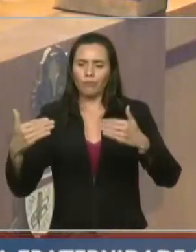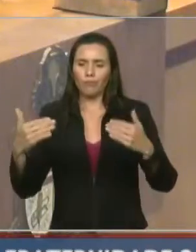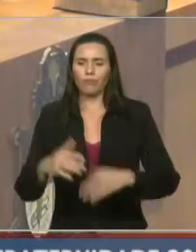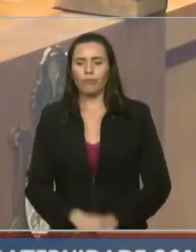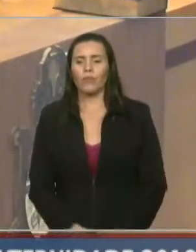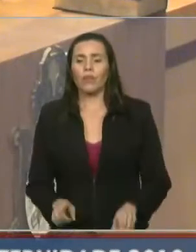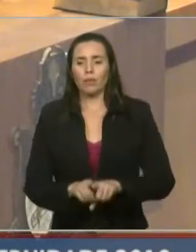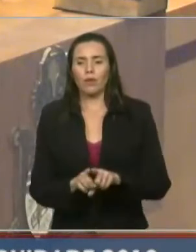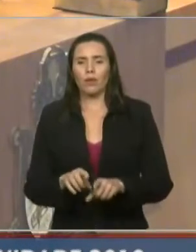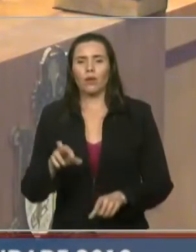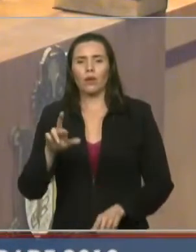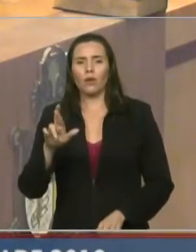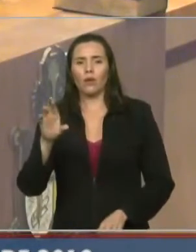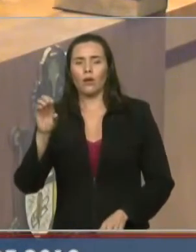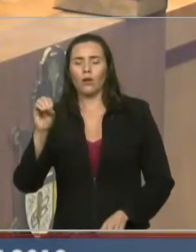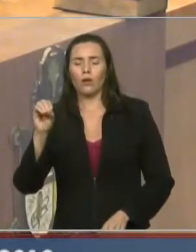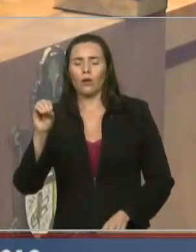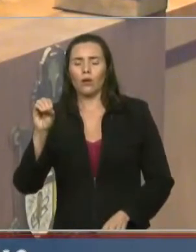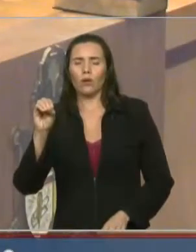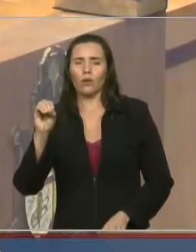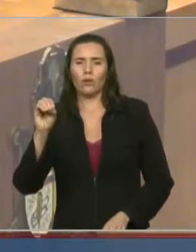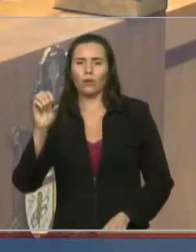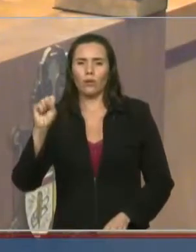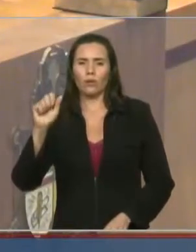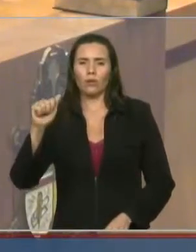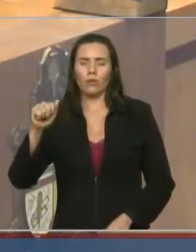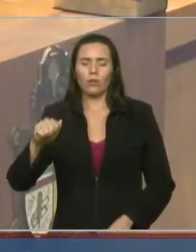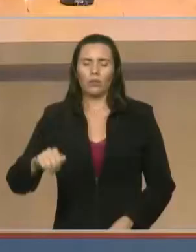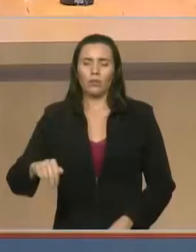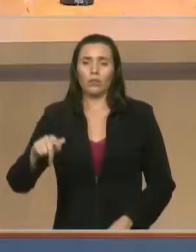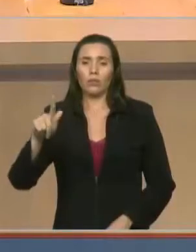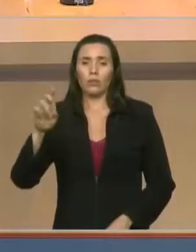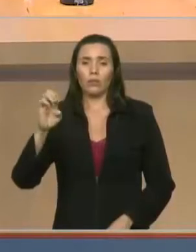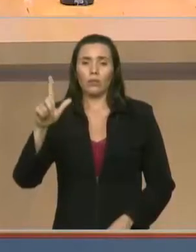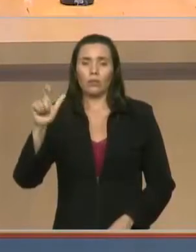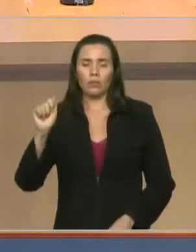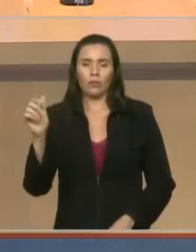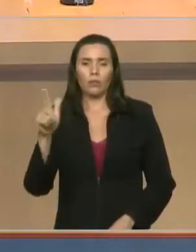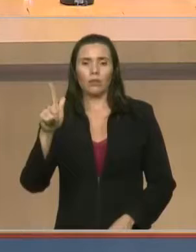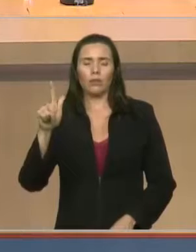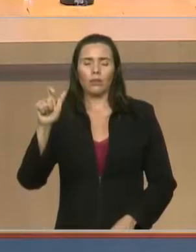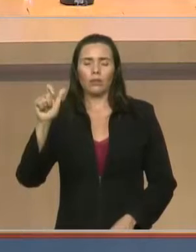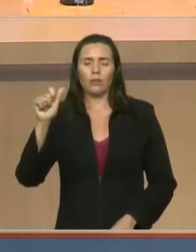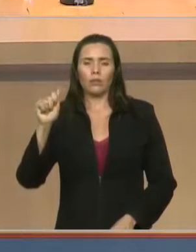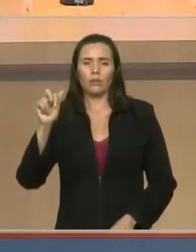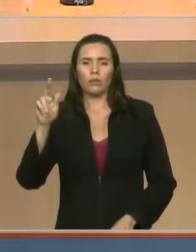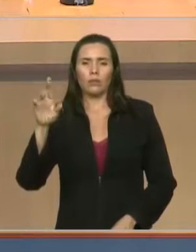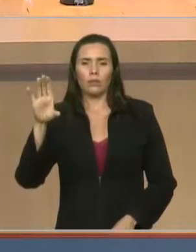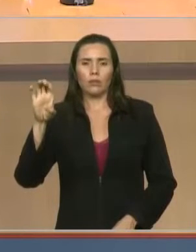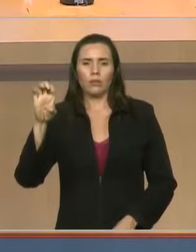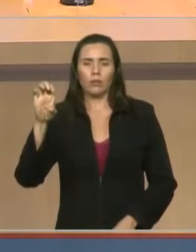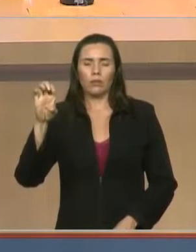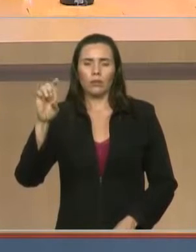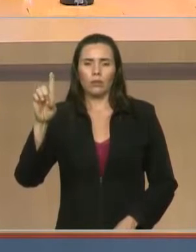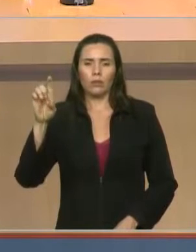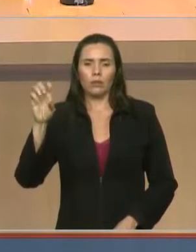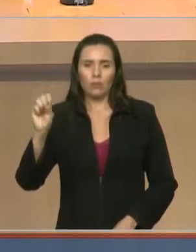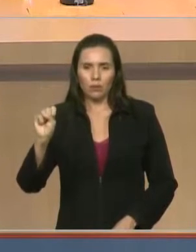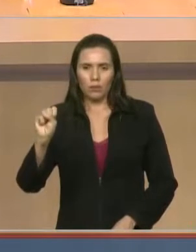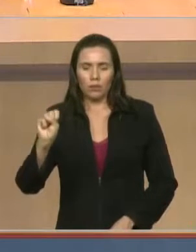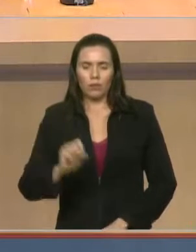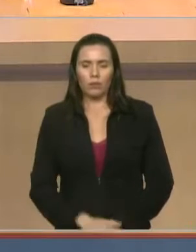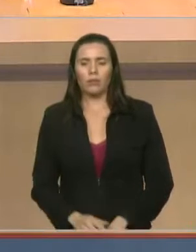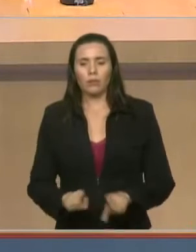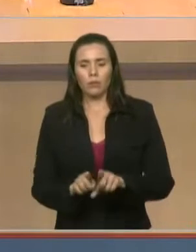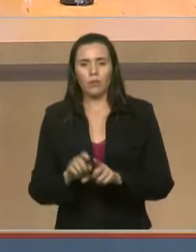coordenadora da Pastoral da Comunicação de Arquidiocese de São Luís. E